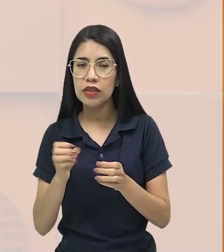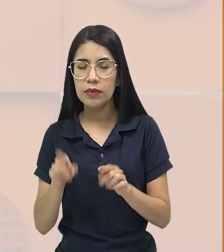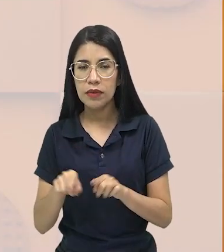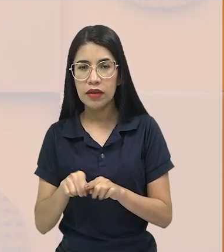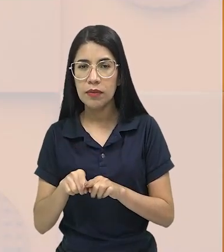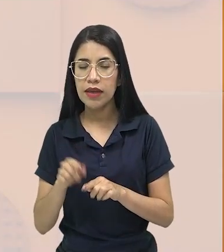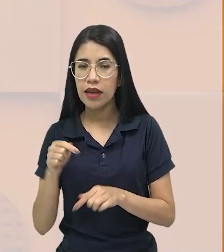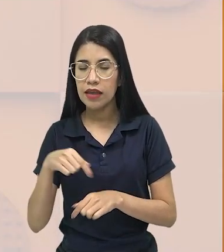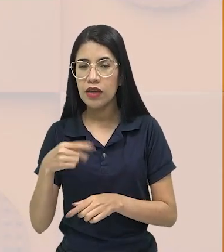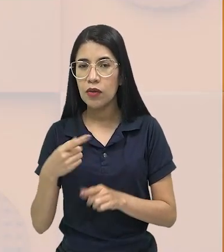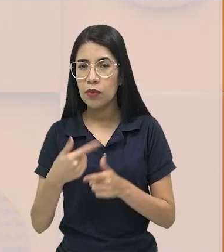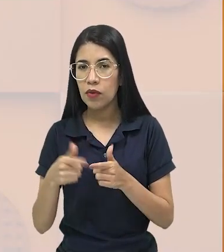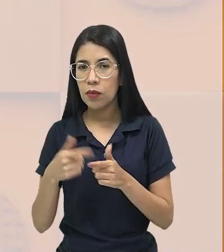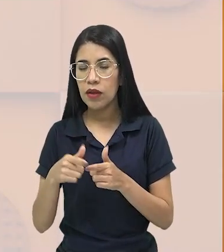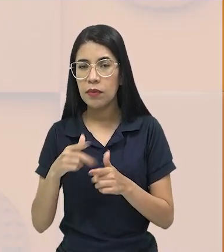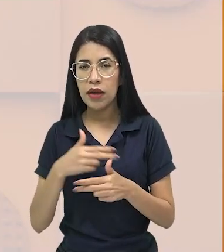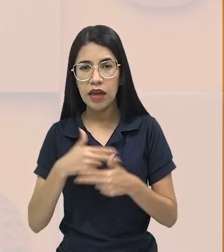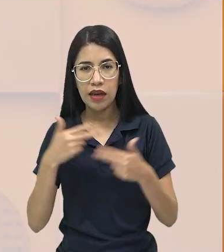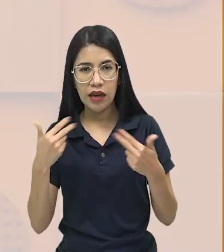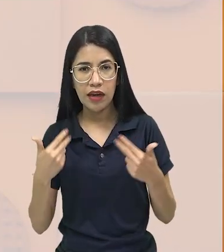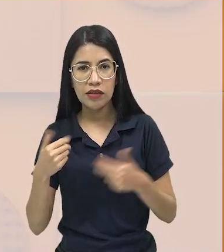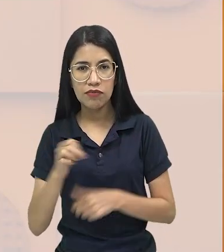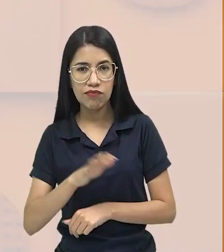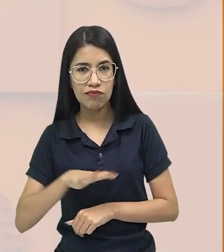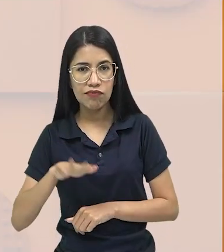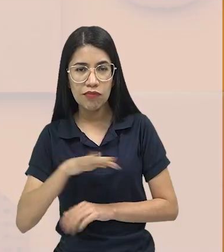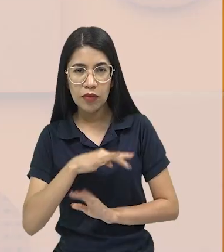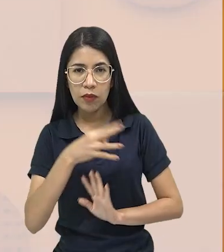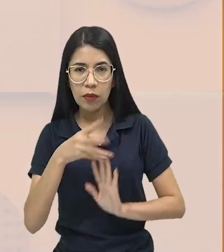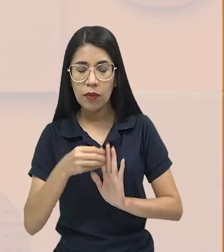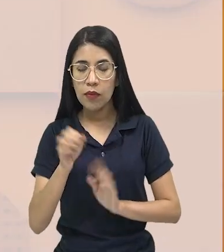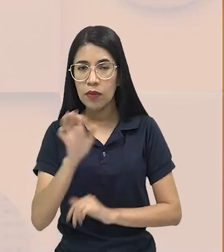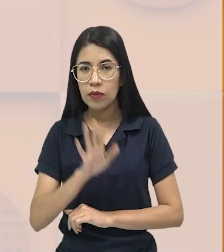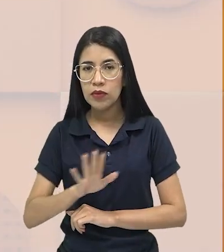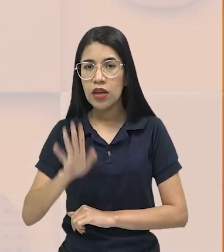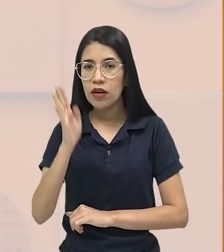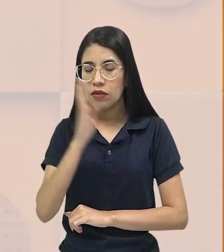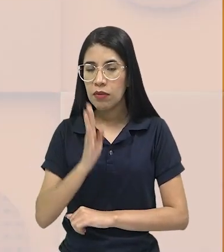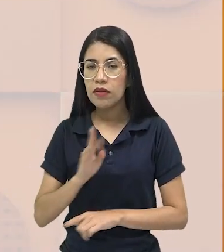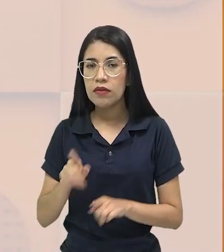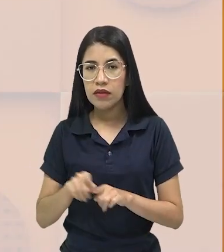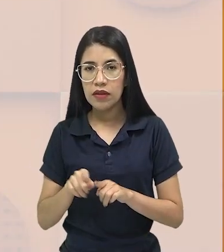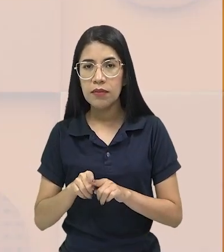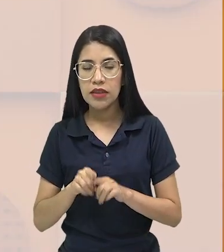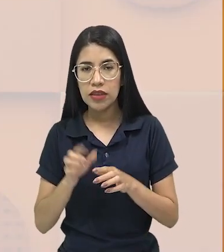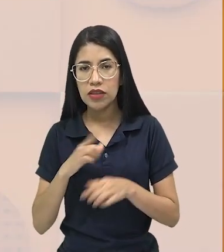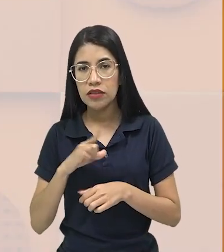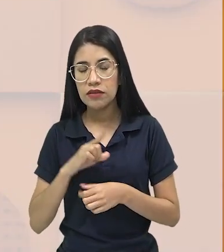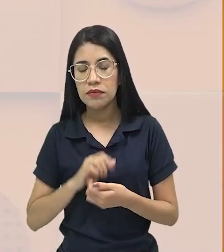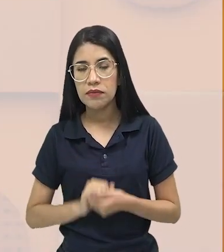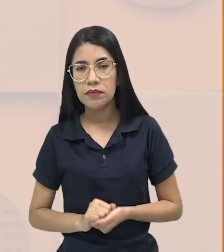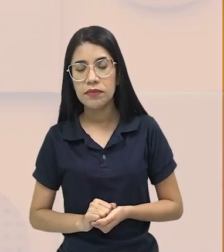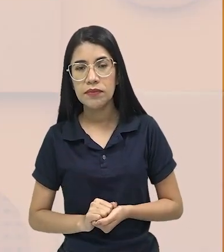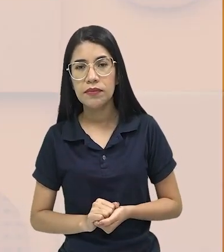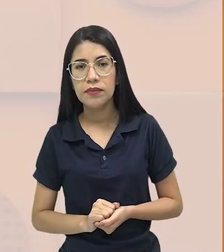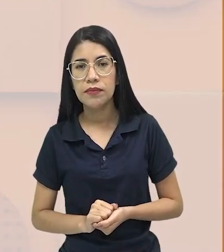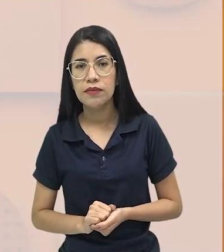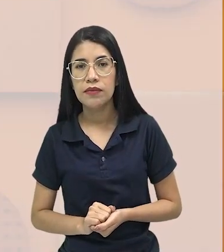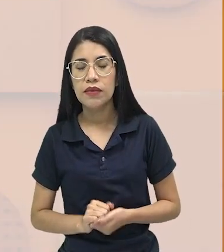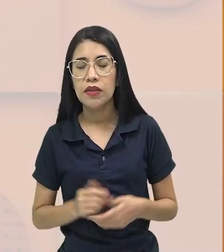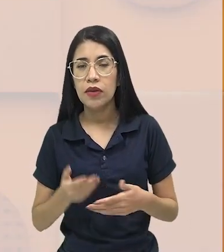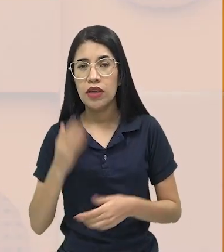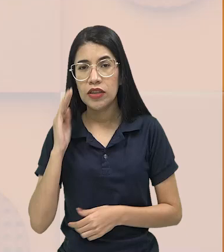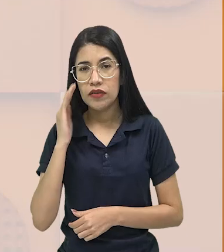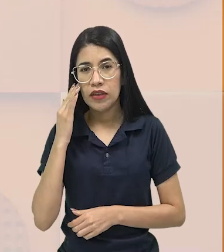questões étnicas, tratando de Amazônia, também de nível Brasil, do que a gente pensa. Tá bom? Então vamos entender